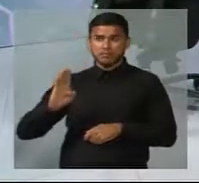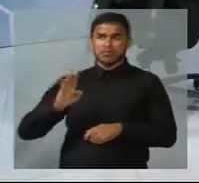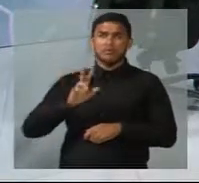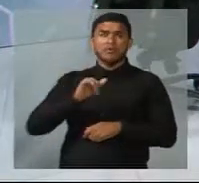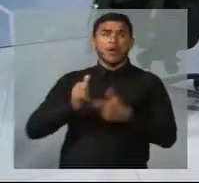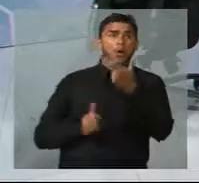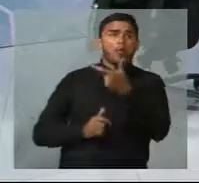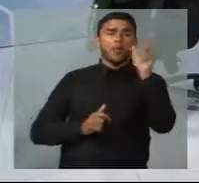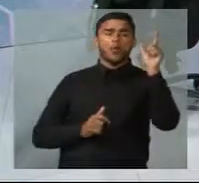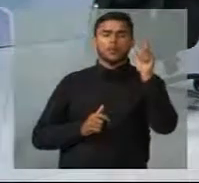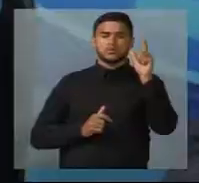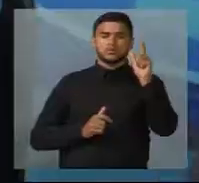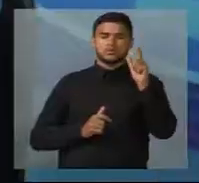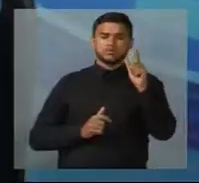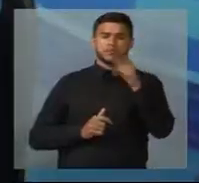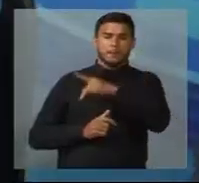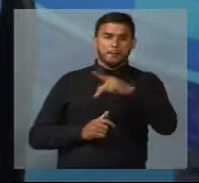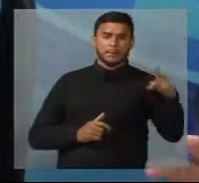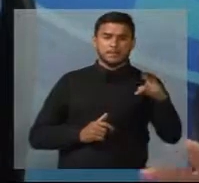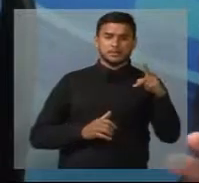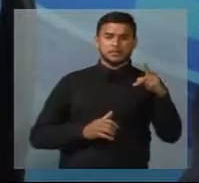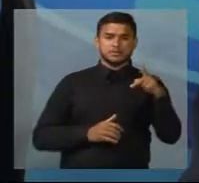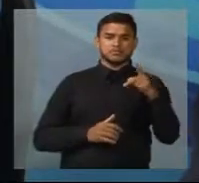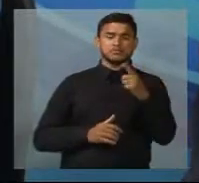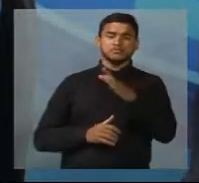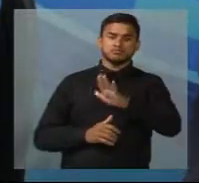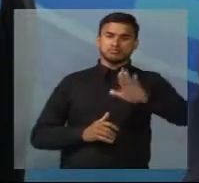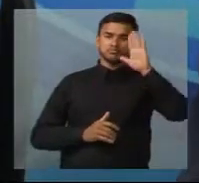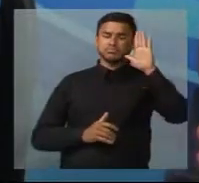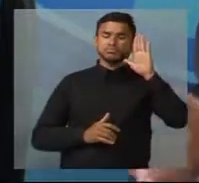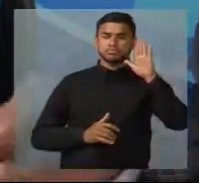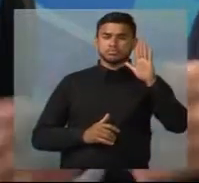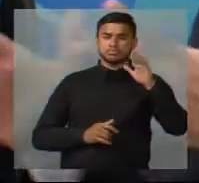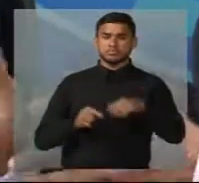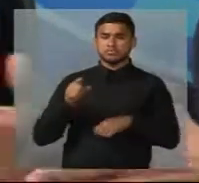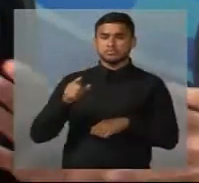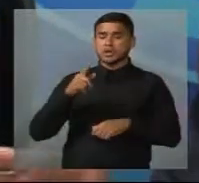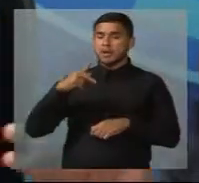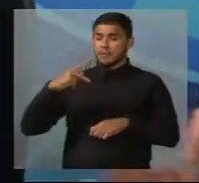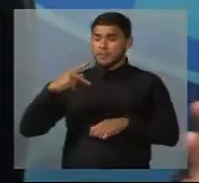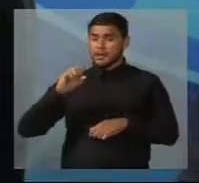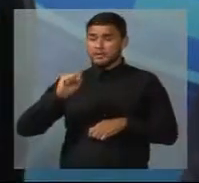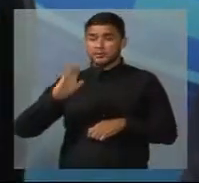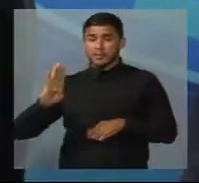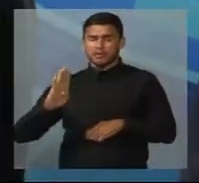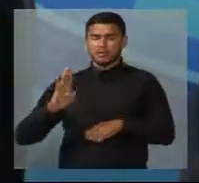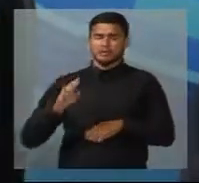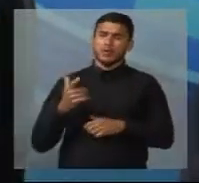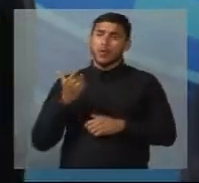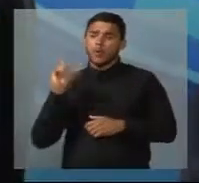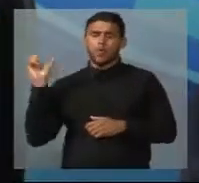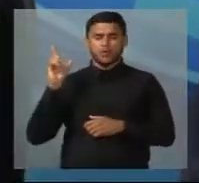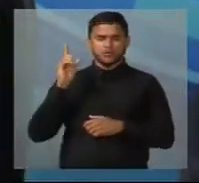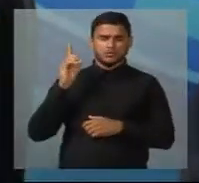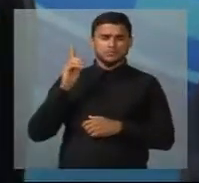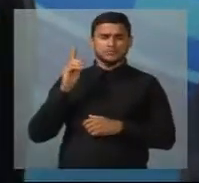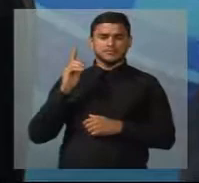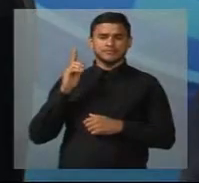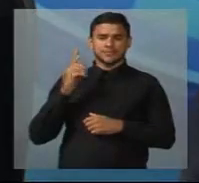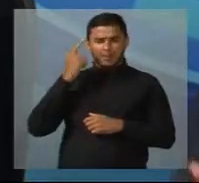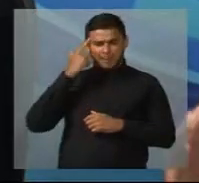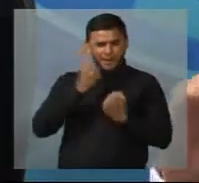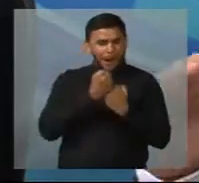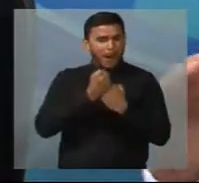O PSB também já cogita de outra alternativa. O PDT também já cogita de outra alternativa. Então,